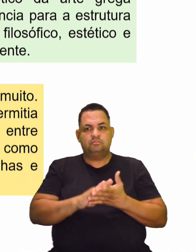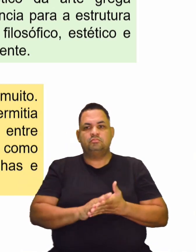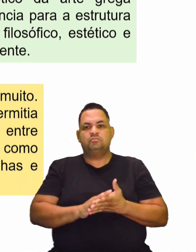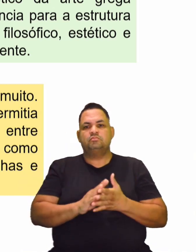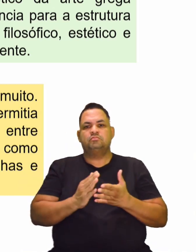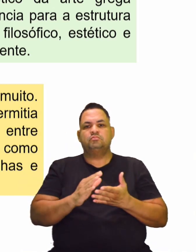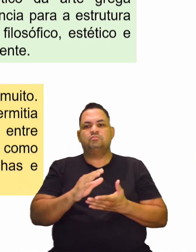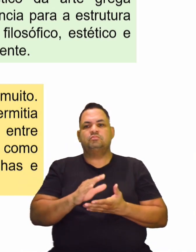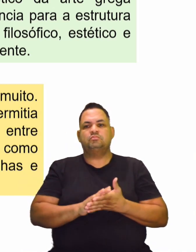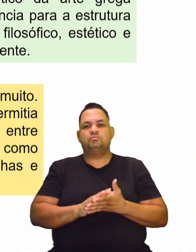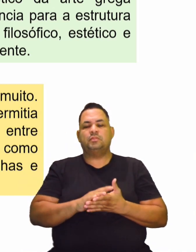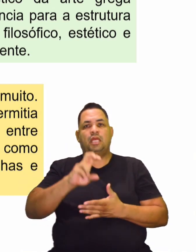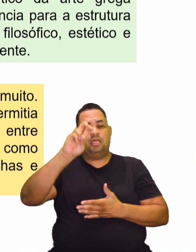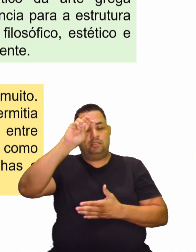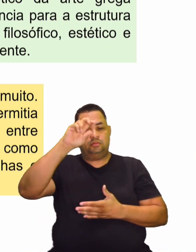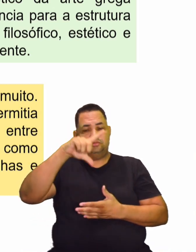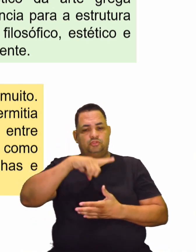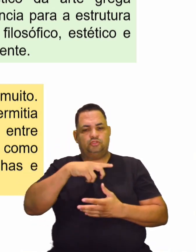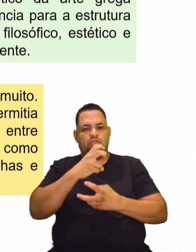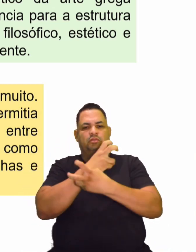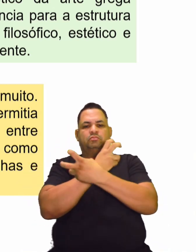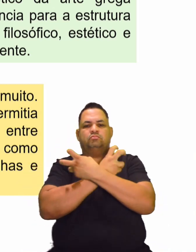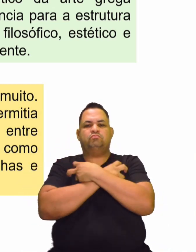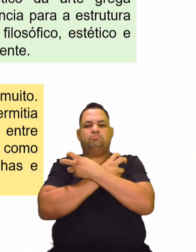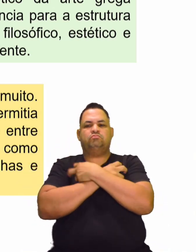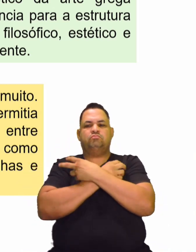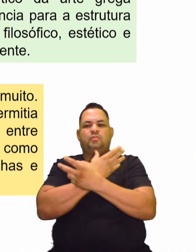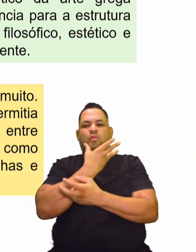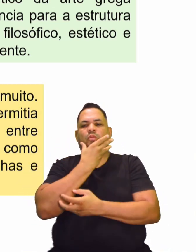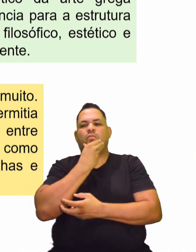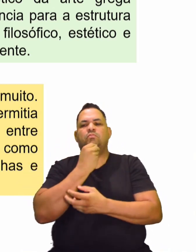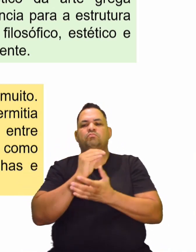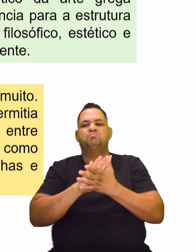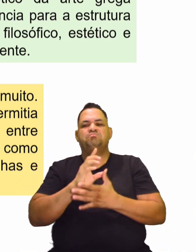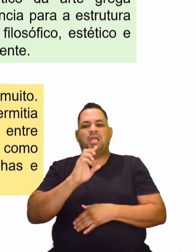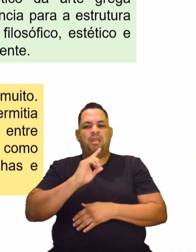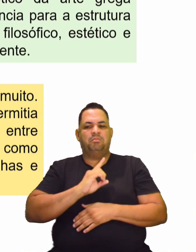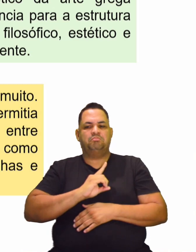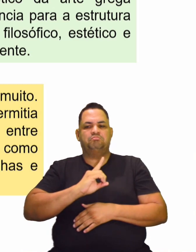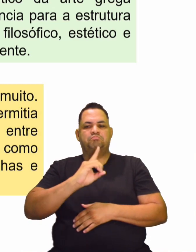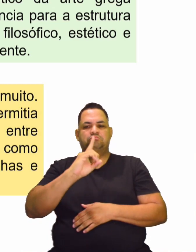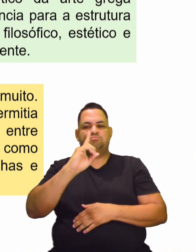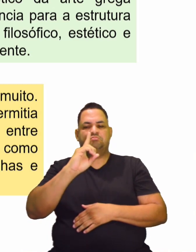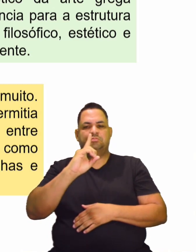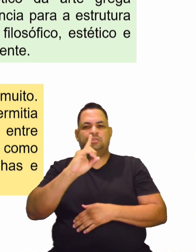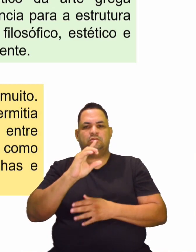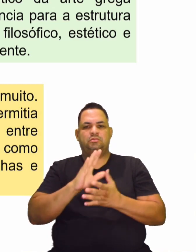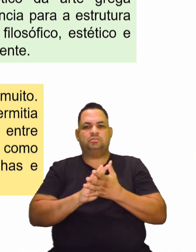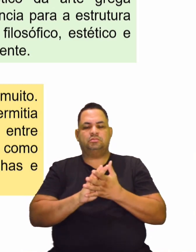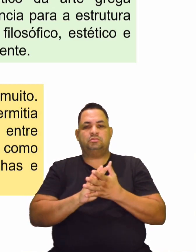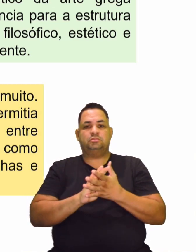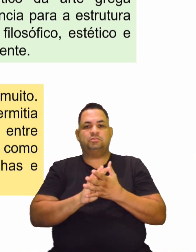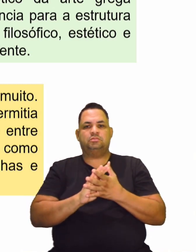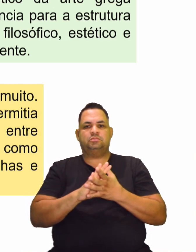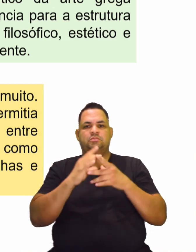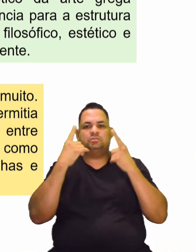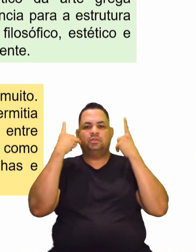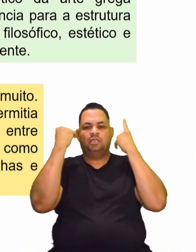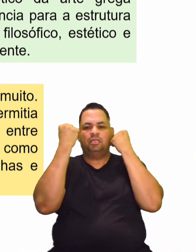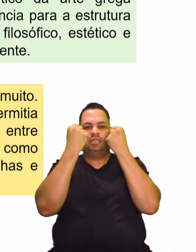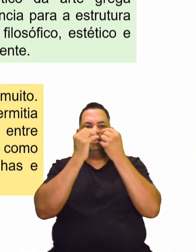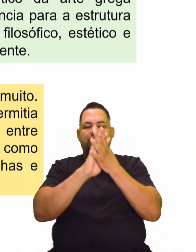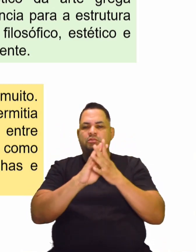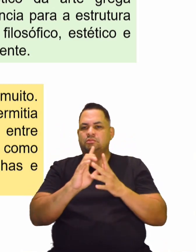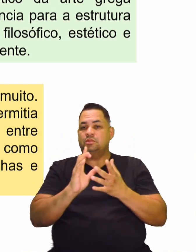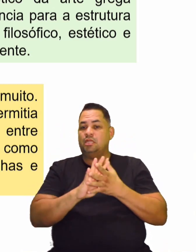o quê? O faraó, que era considerado como Deus, né? E aqui não, a Grécia já era mais democrática. Então,